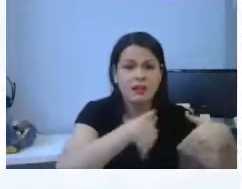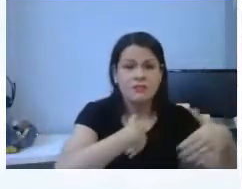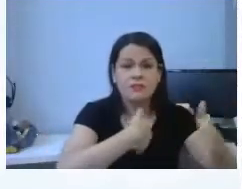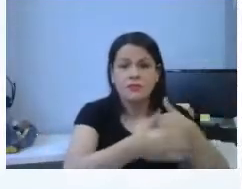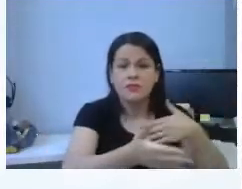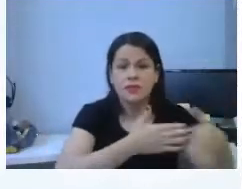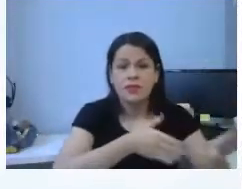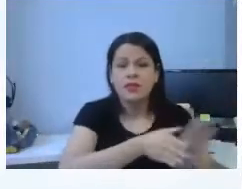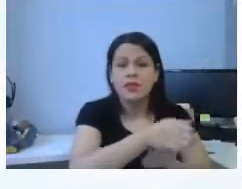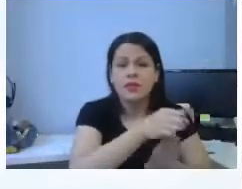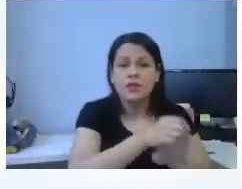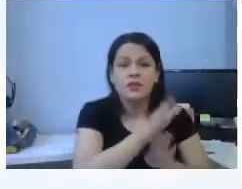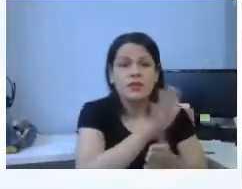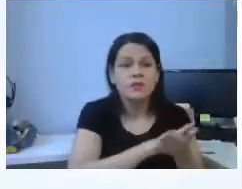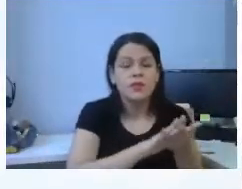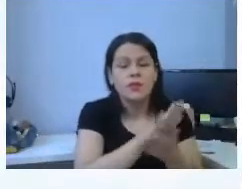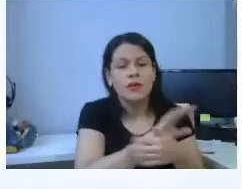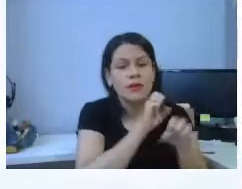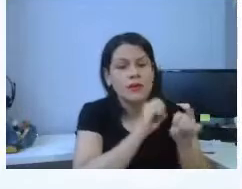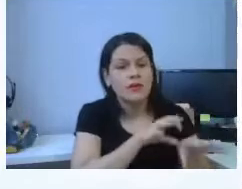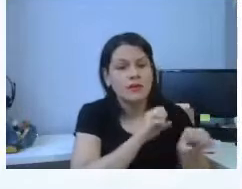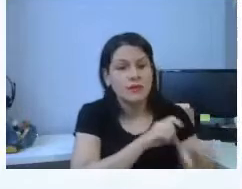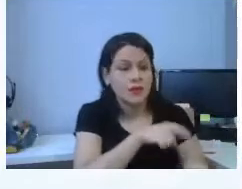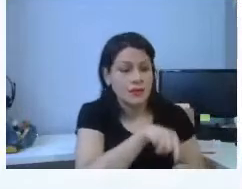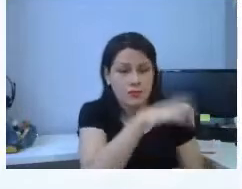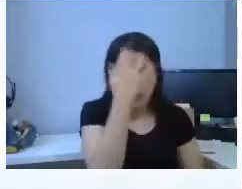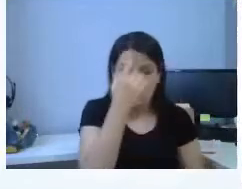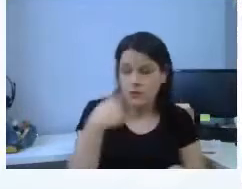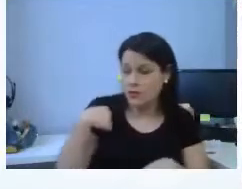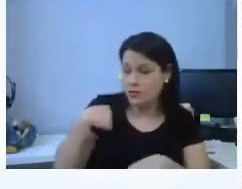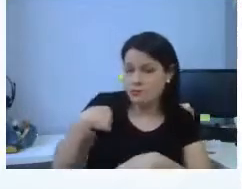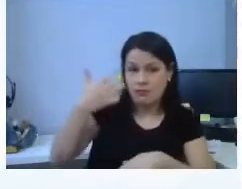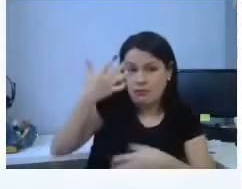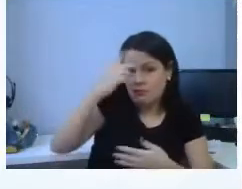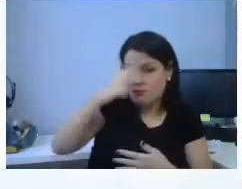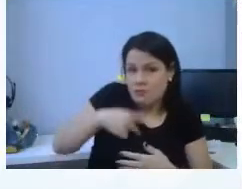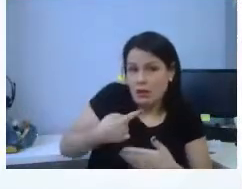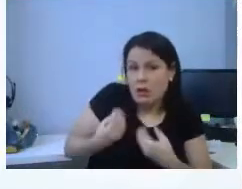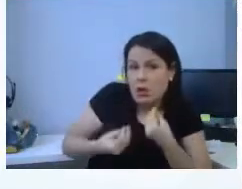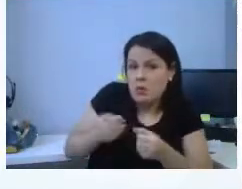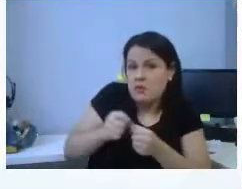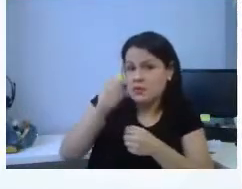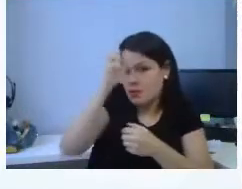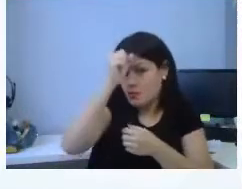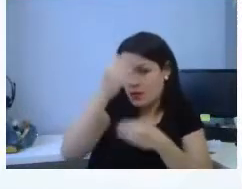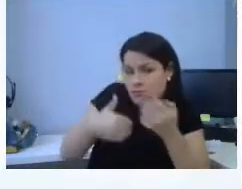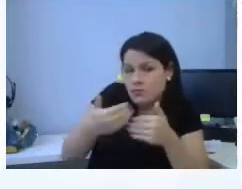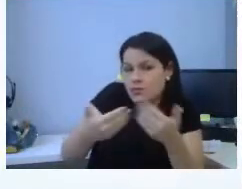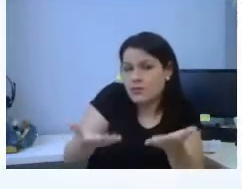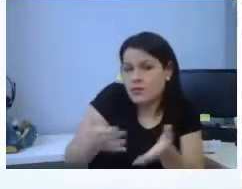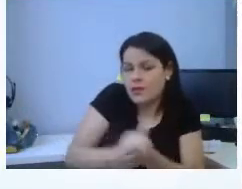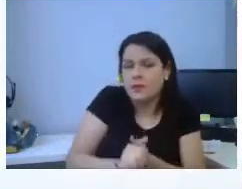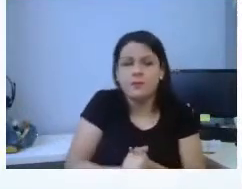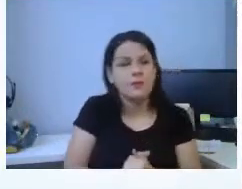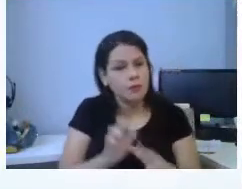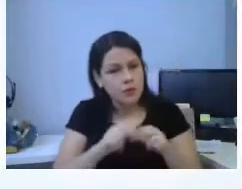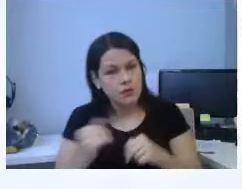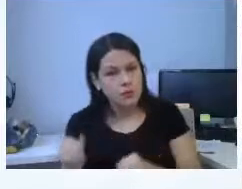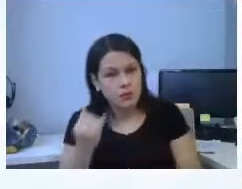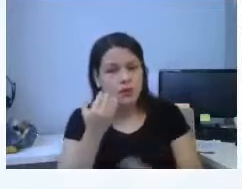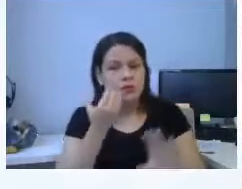sabem nem como suportar isso tudo, né? Exige uma cooperação e uma